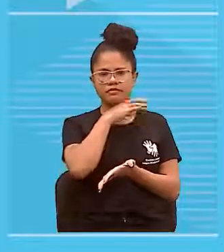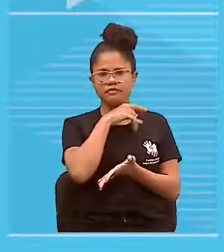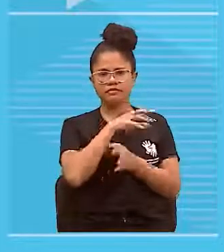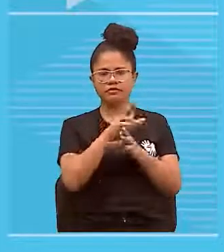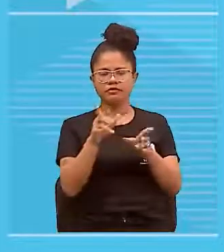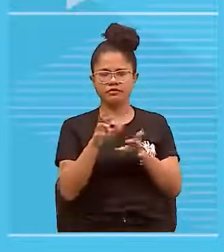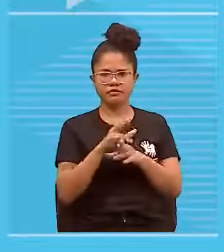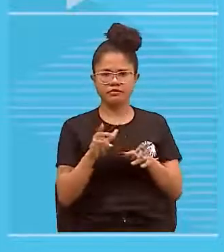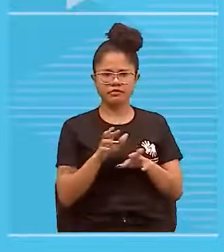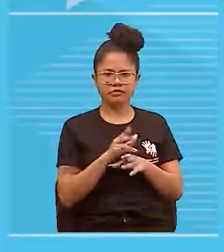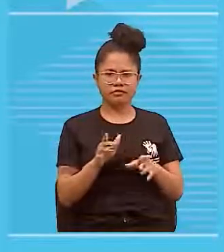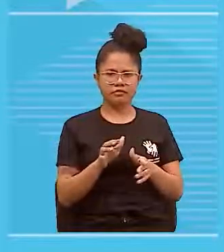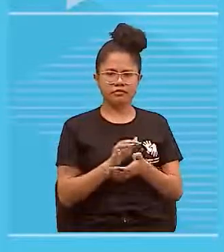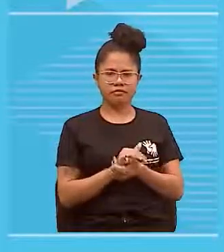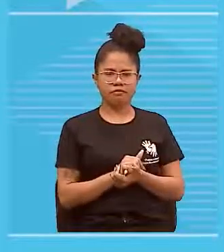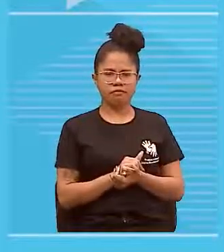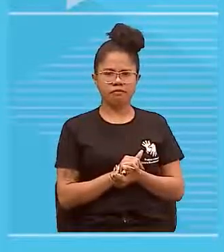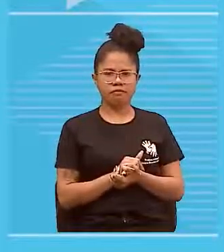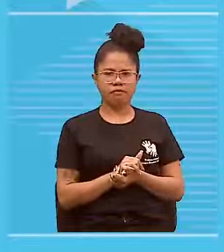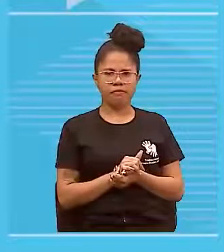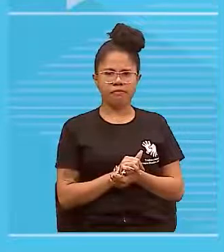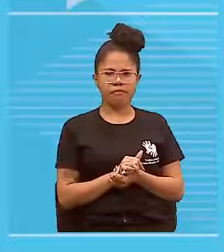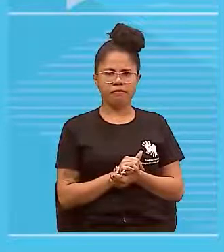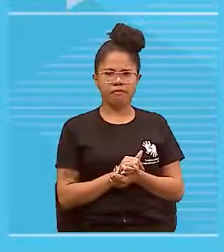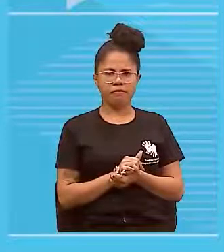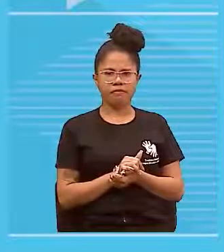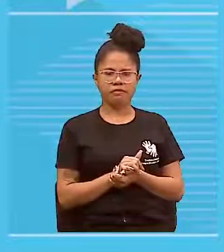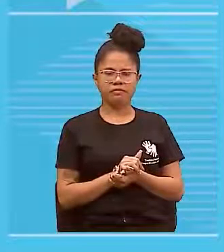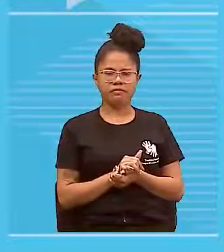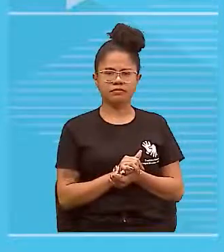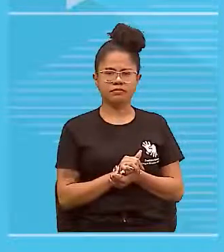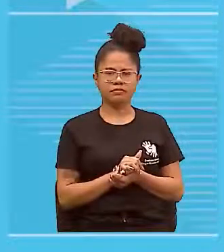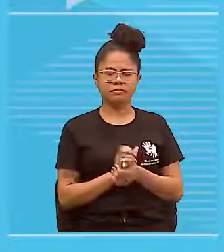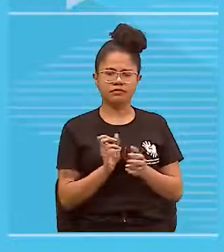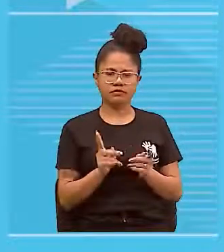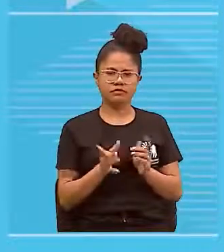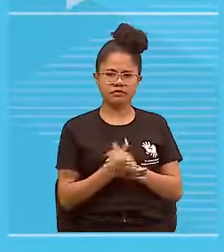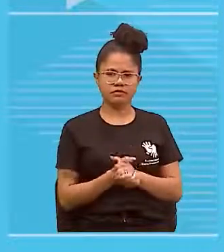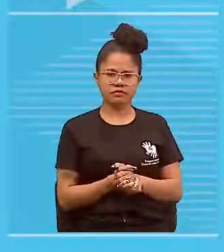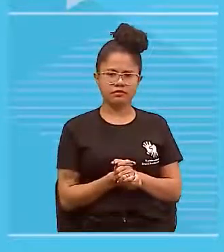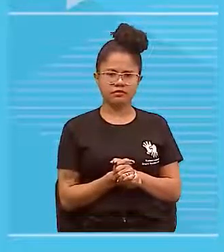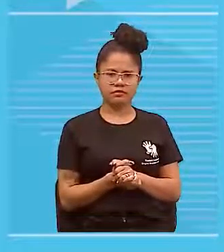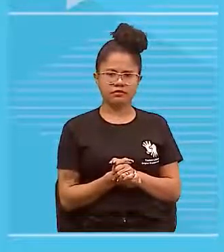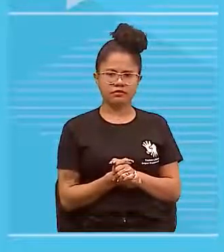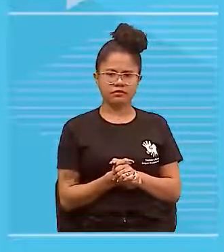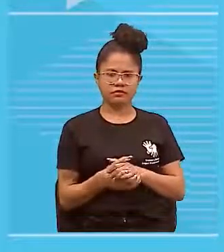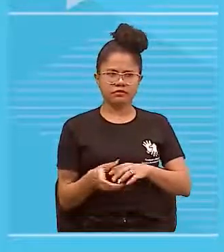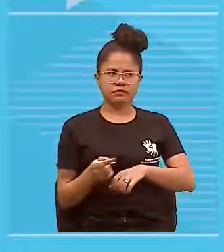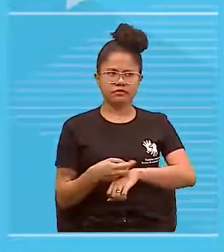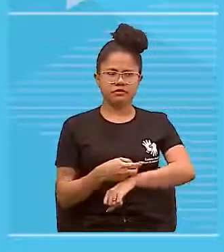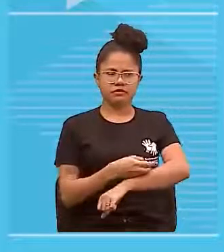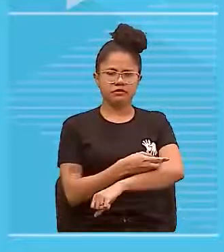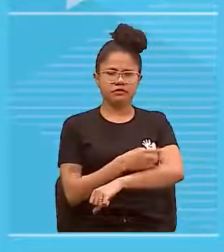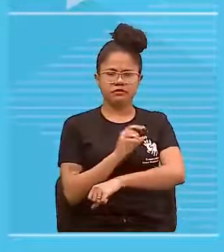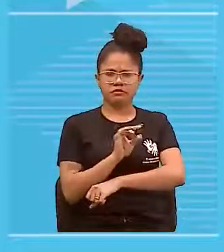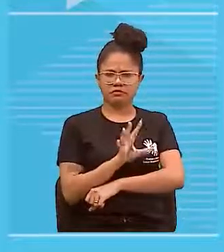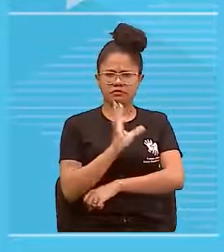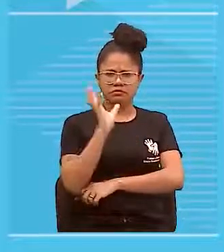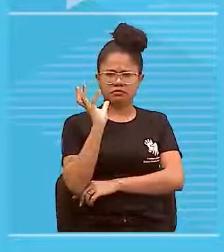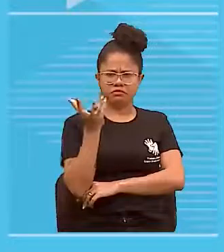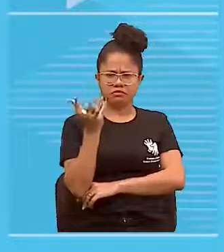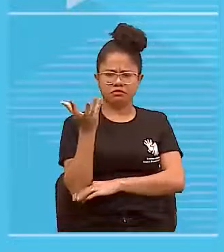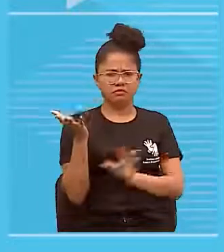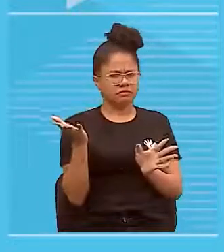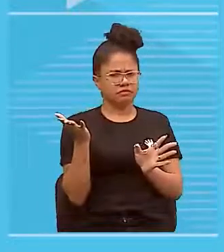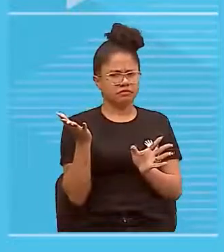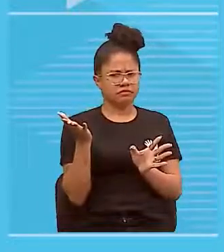biomas ali, dos diferentes formações dentro dessa área. Tá certo? O calango só tem aqui na caatinga, certo, professora? Depende